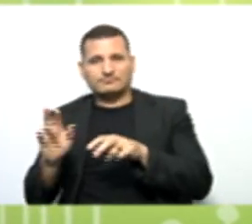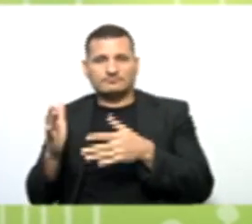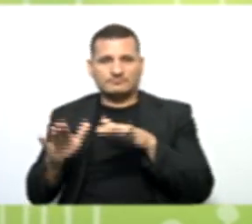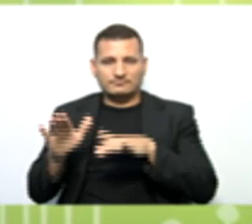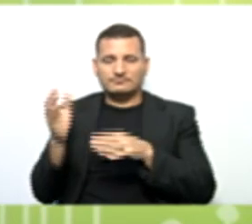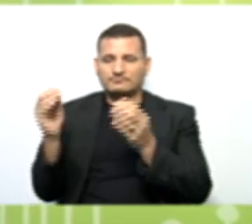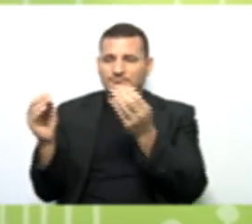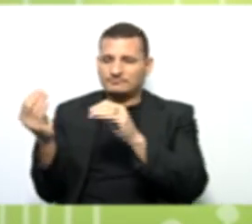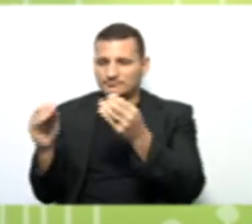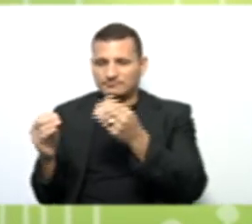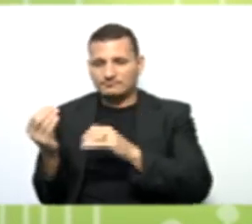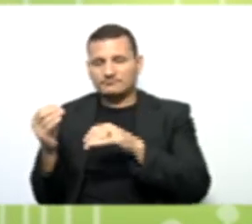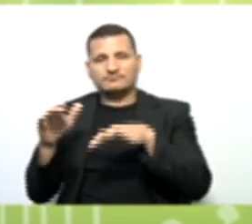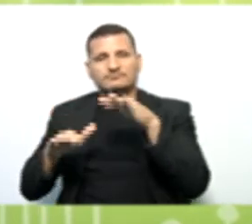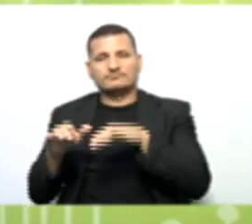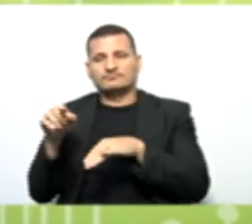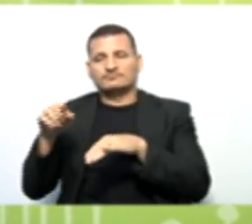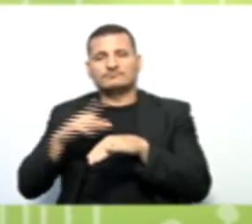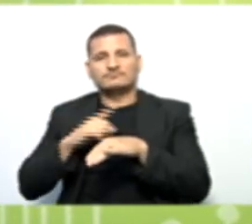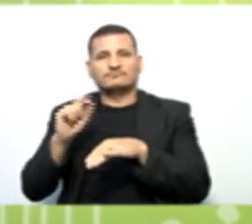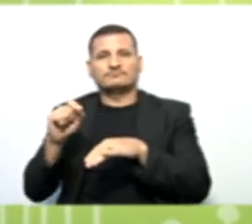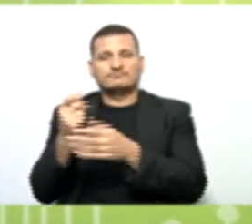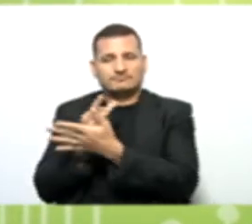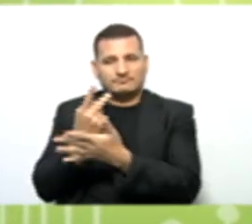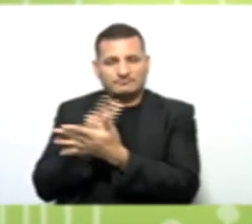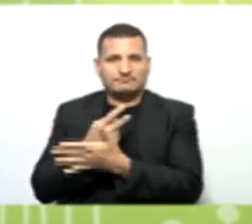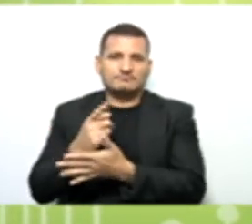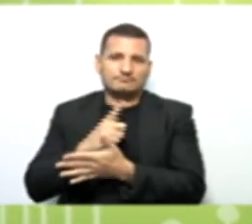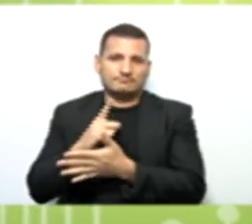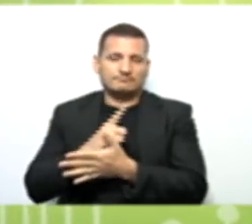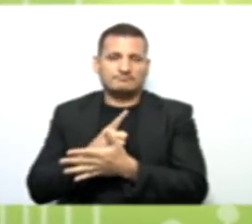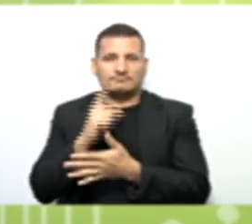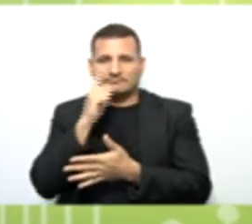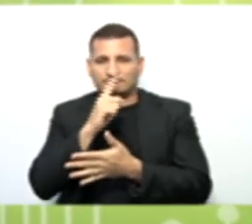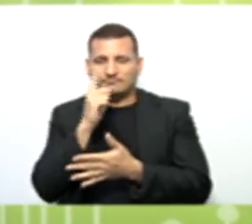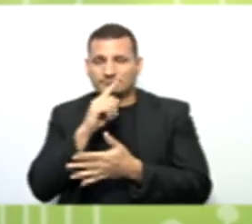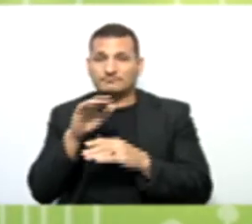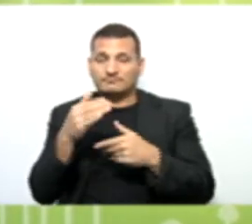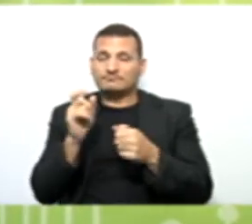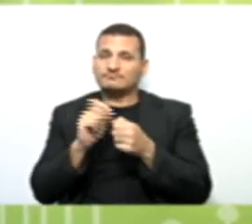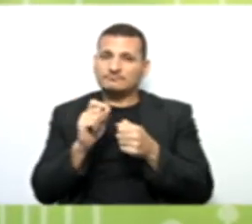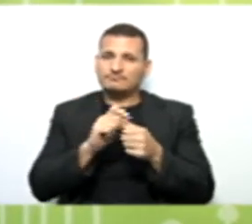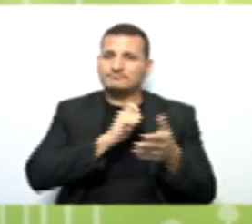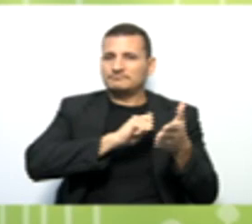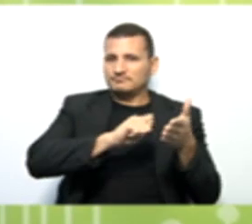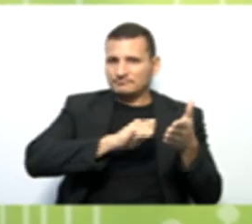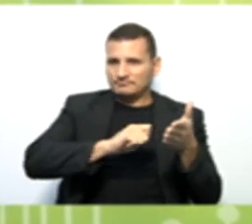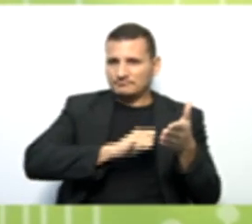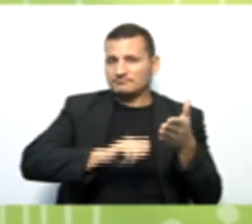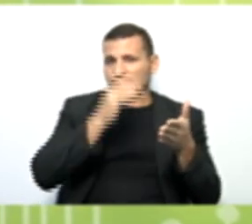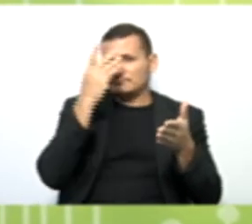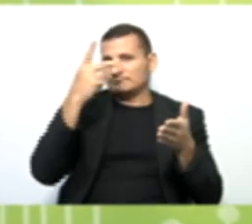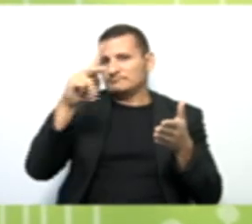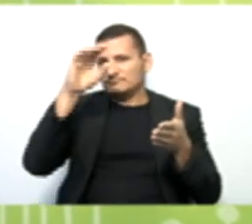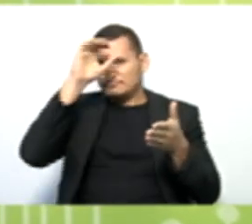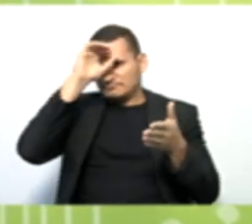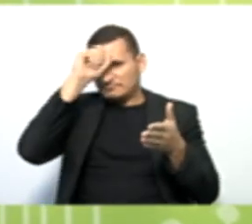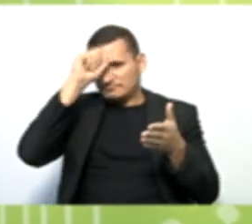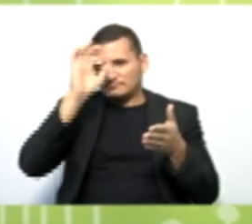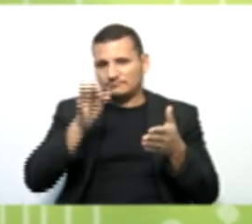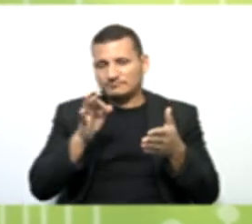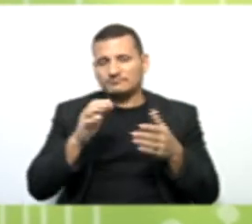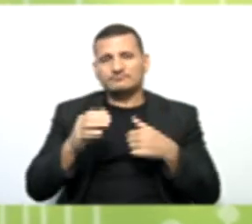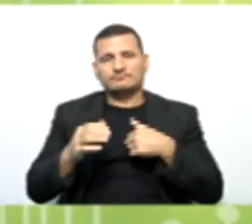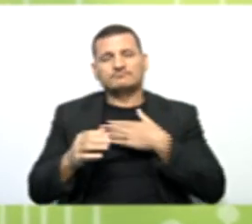colando ali, e acaba às vezes fazendo até alguma coisa errada, beleza? Então faz na mão para facilitar o seu aprendizado.